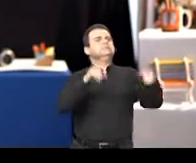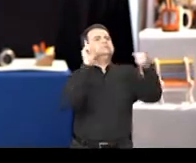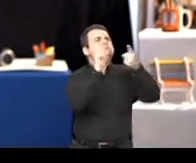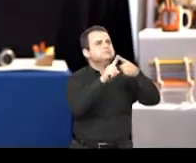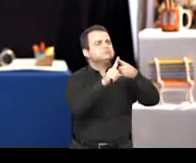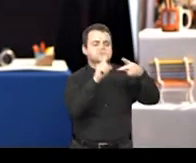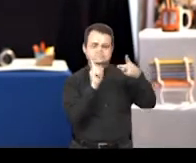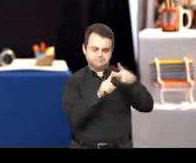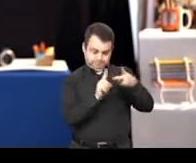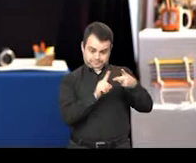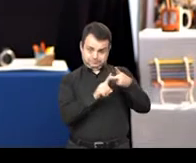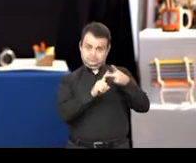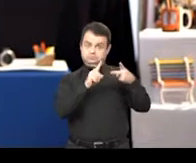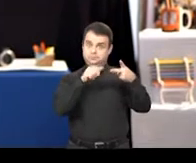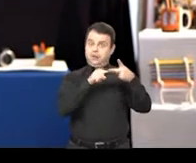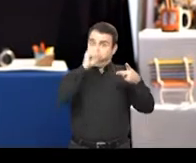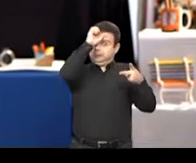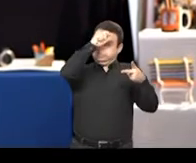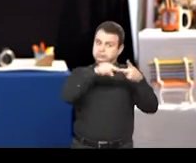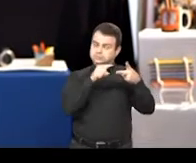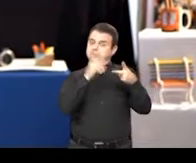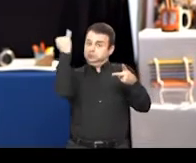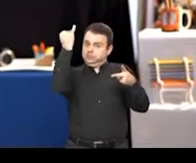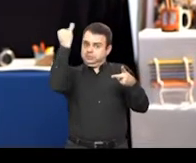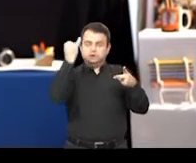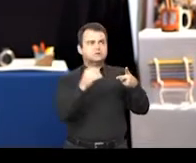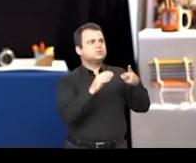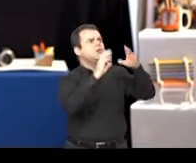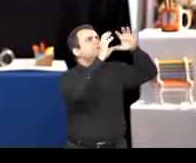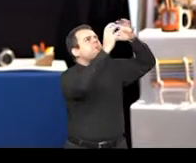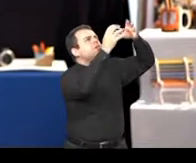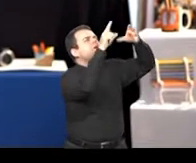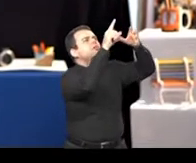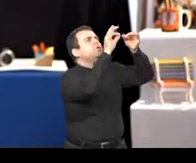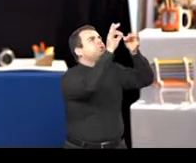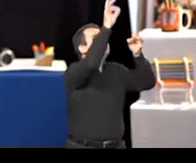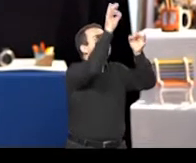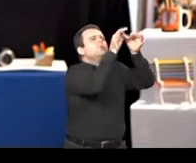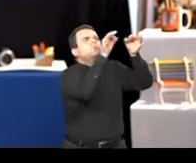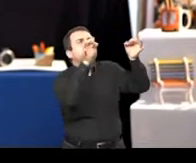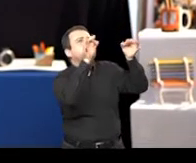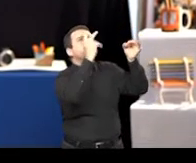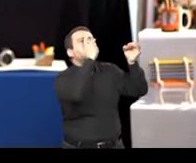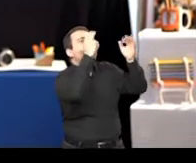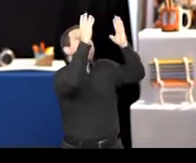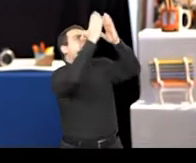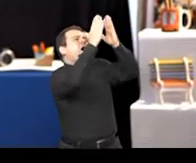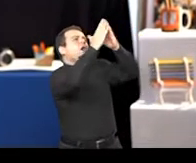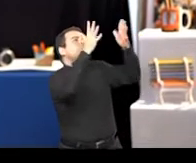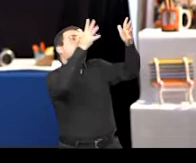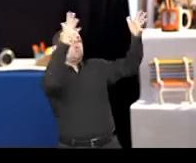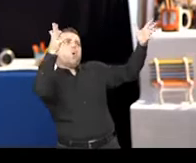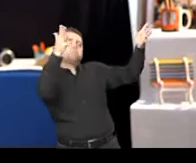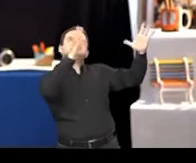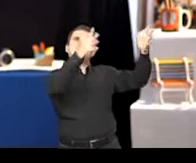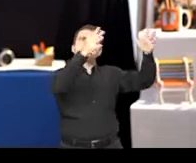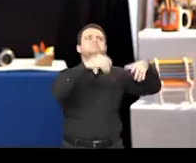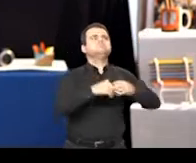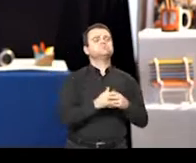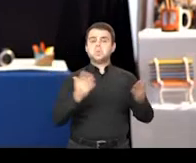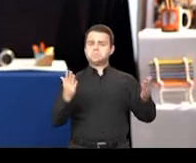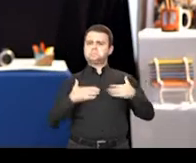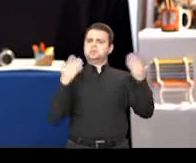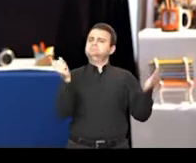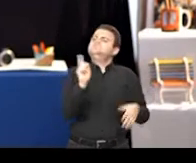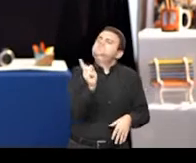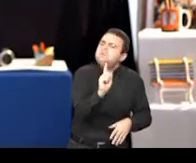uma segunda coisa muito importante. É que o seu planeta de origem era um pouco maior que uma casa. Isso não